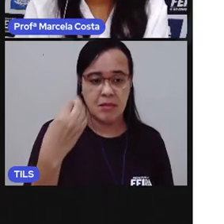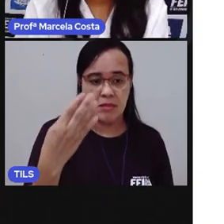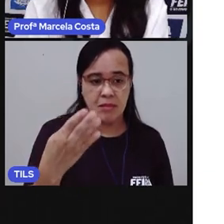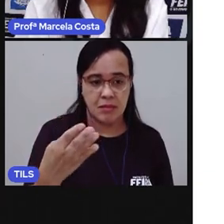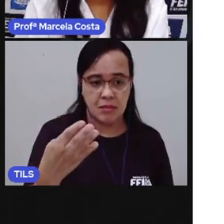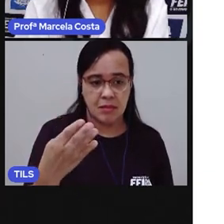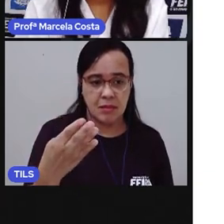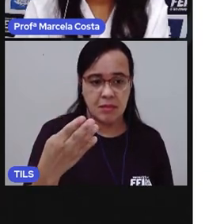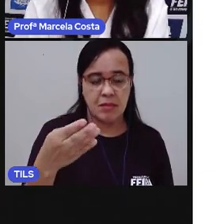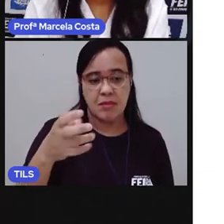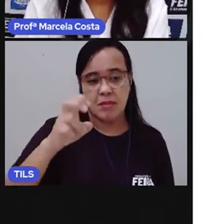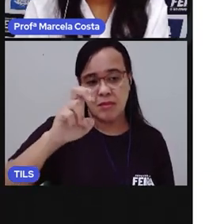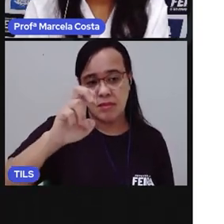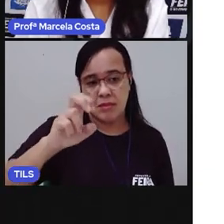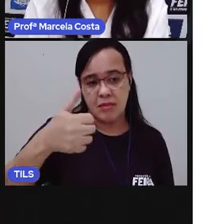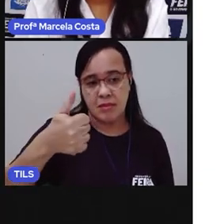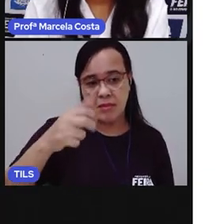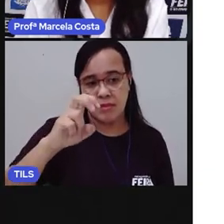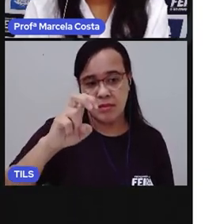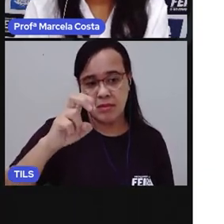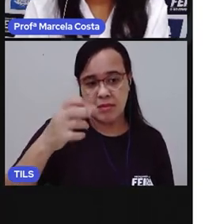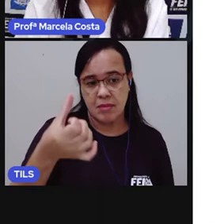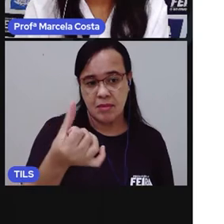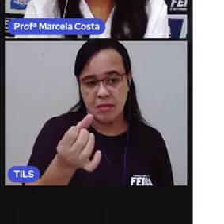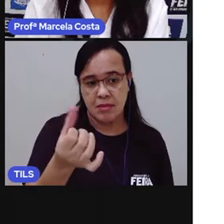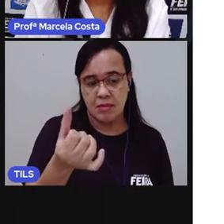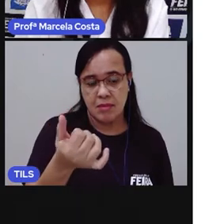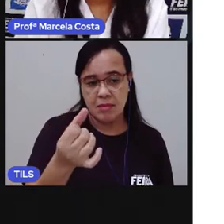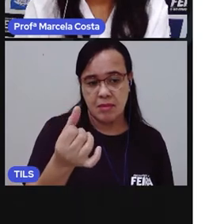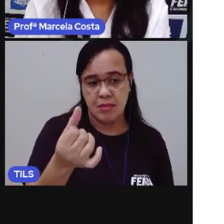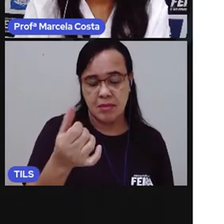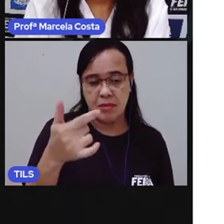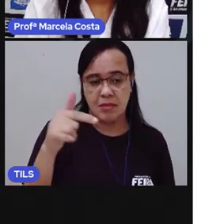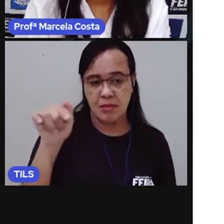quatorze, quinze,